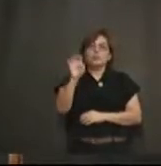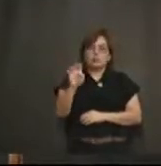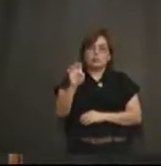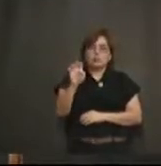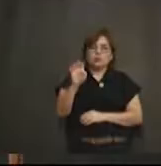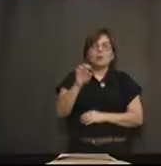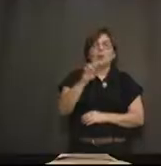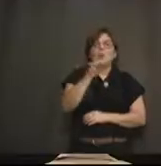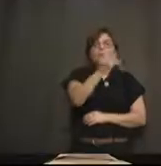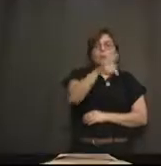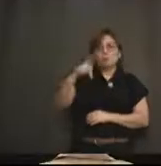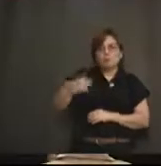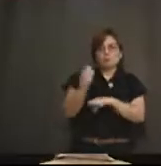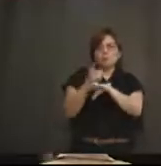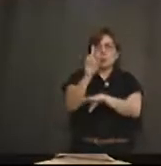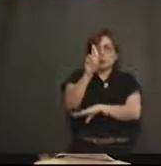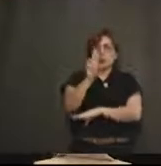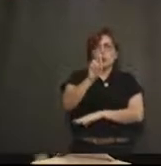Gonçalves Nascimento.